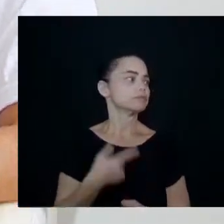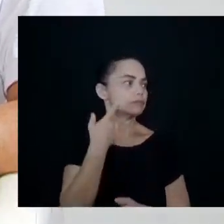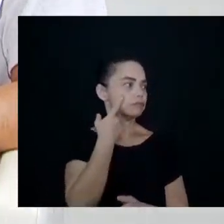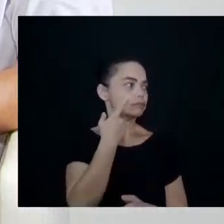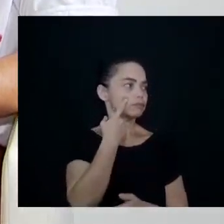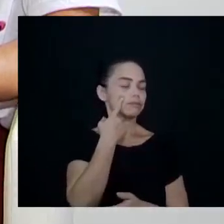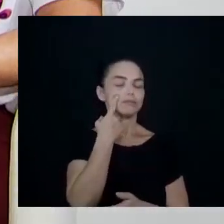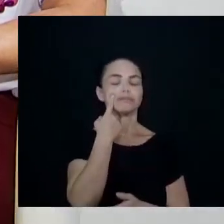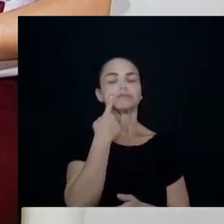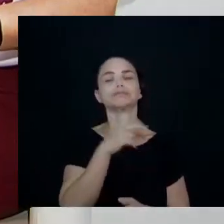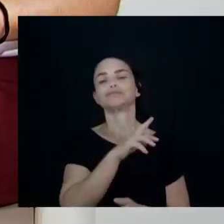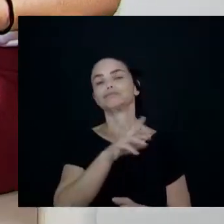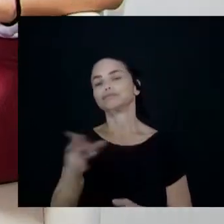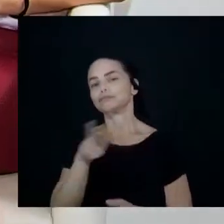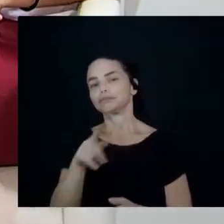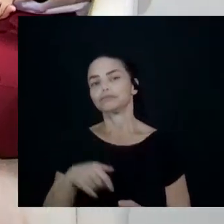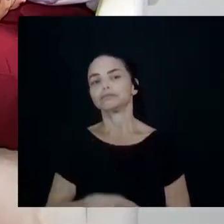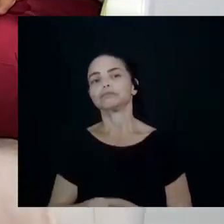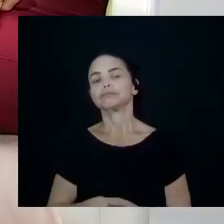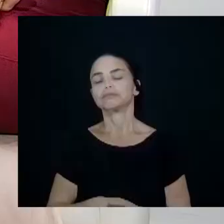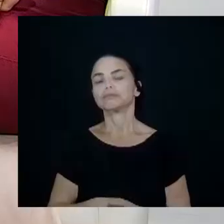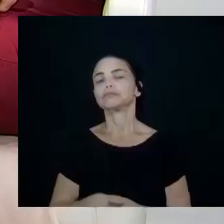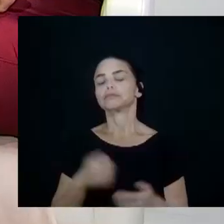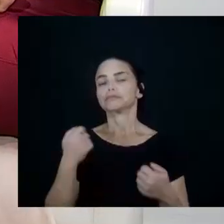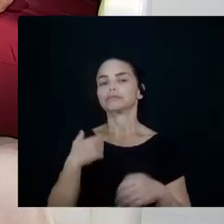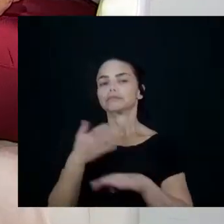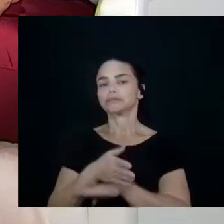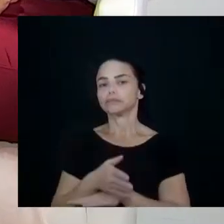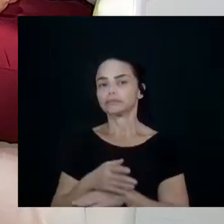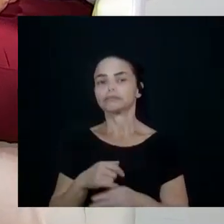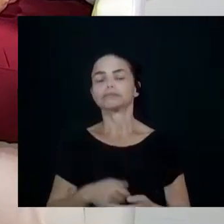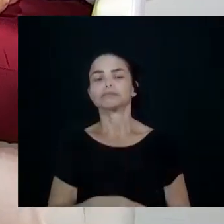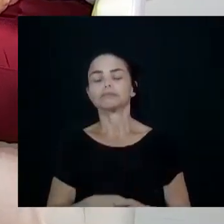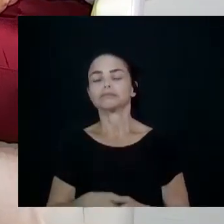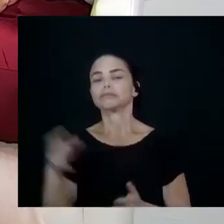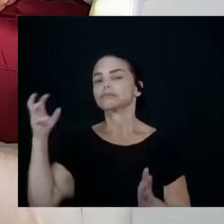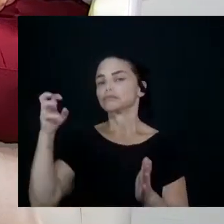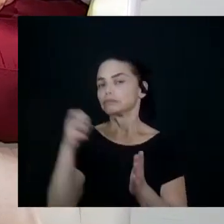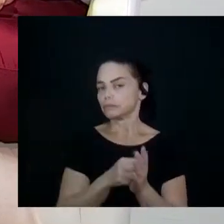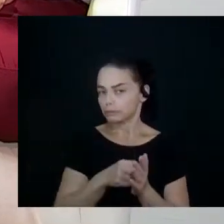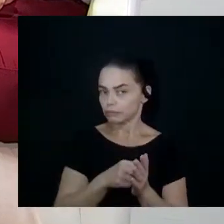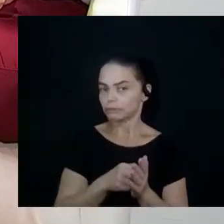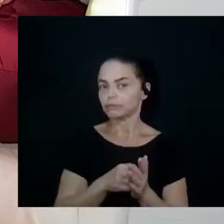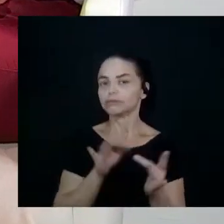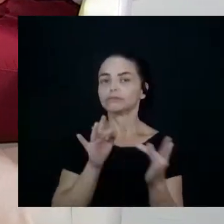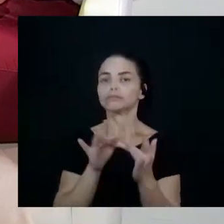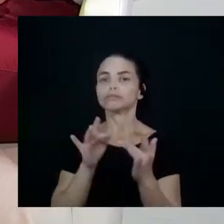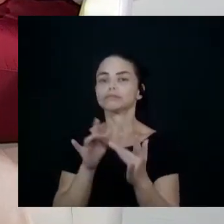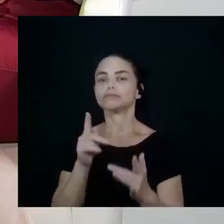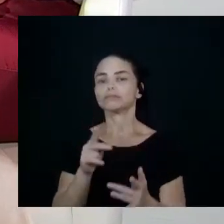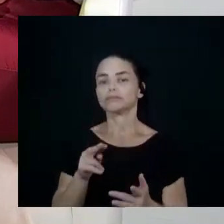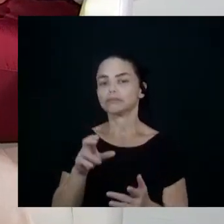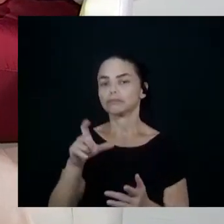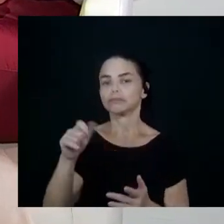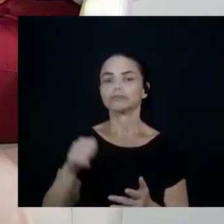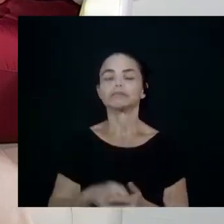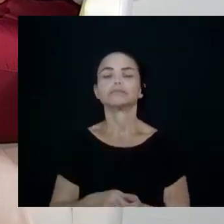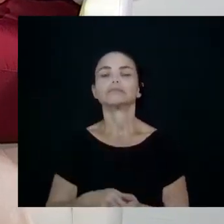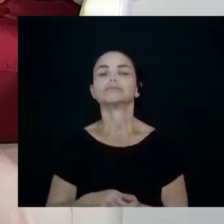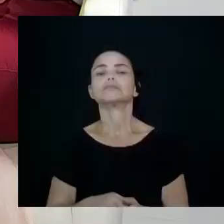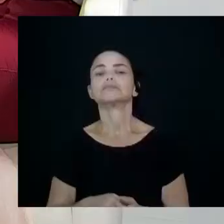são plataformas diferentes que você pode entrar lá, fazer a sua inscrição, entrar em contato com a Priscila e também com